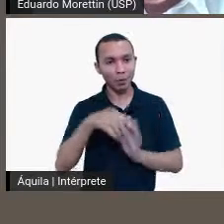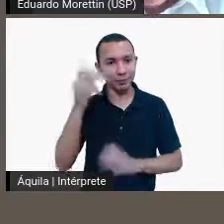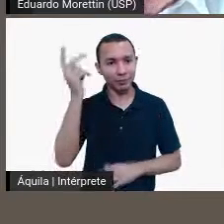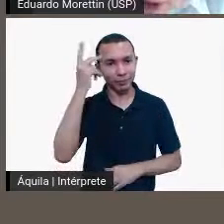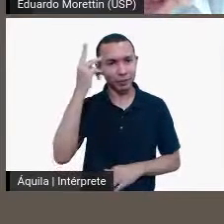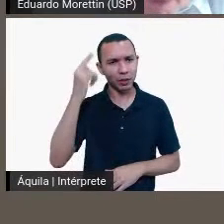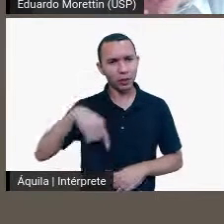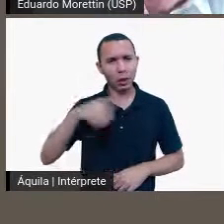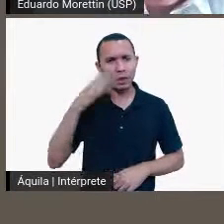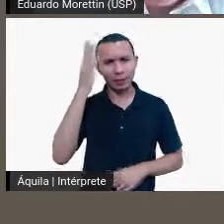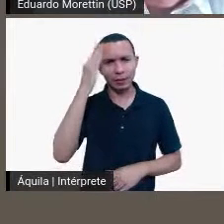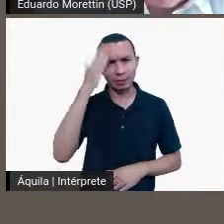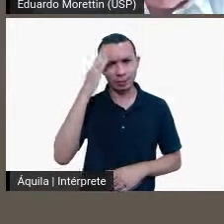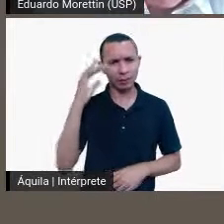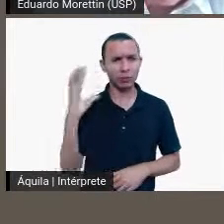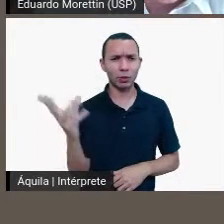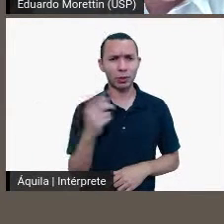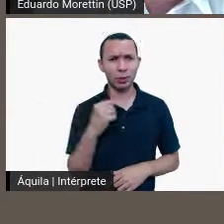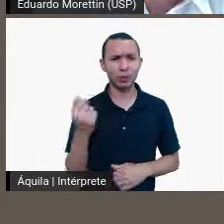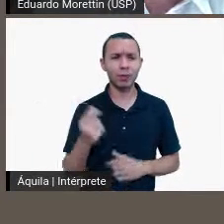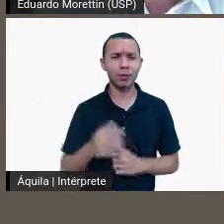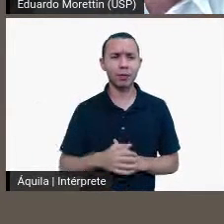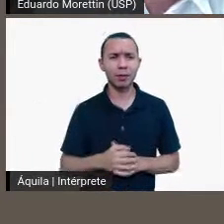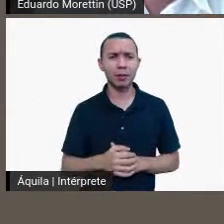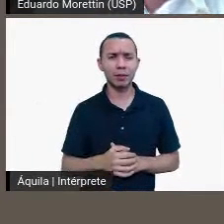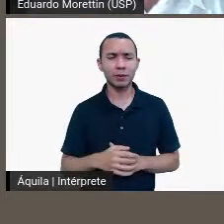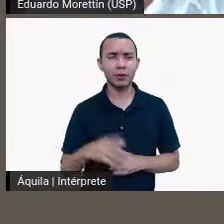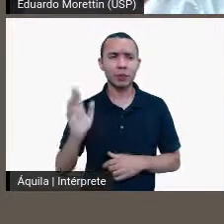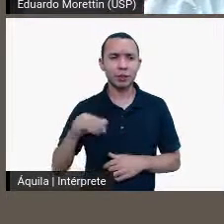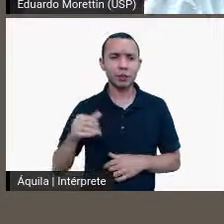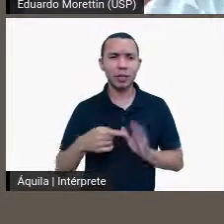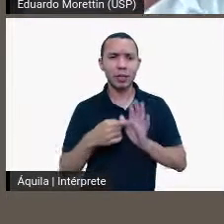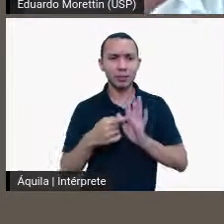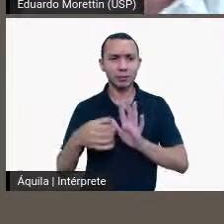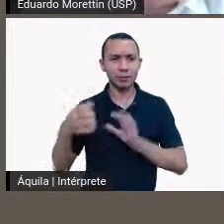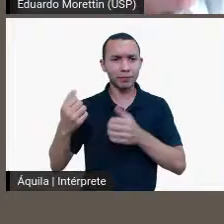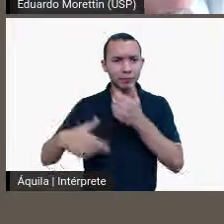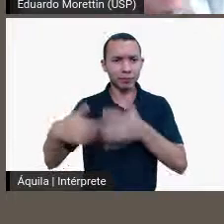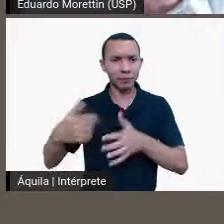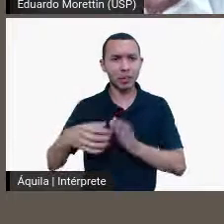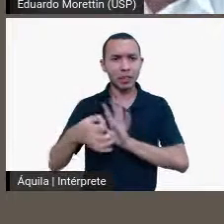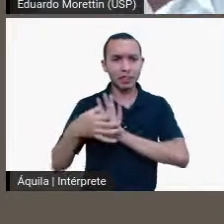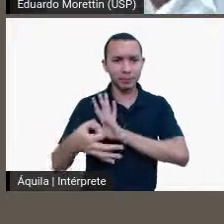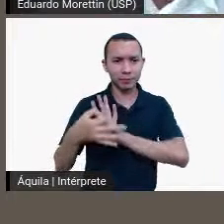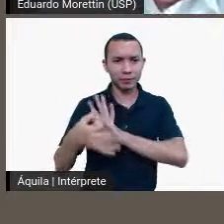sabe, como nós sabemos, né, isso está dito num depoimento que a Maria Rita Galvão